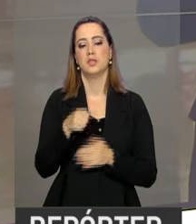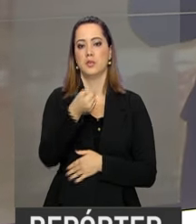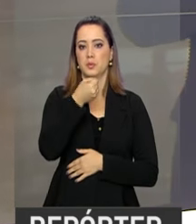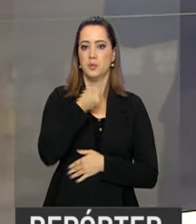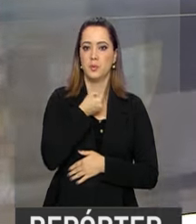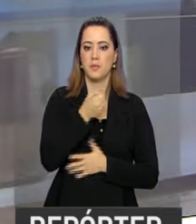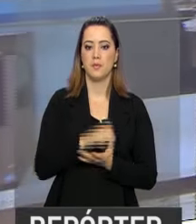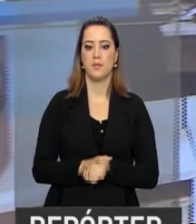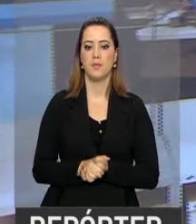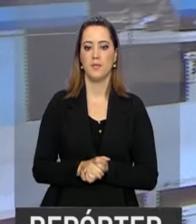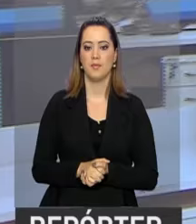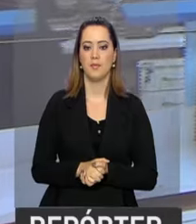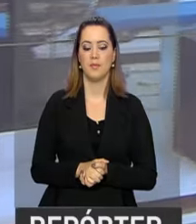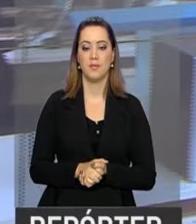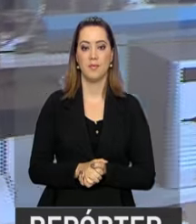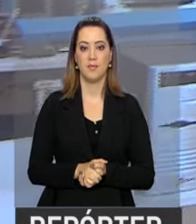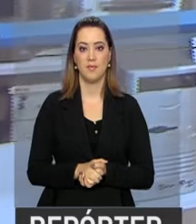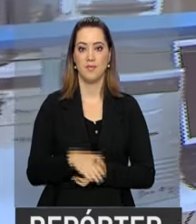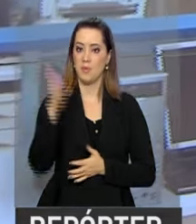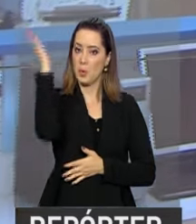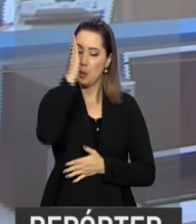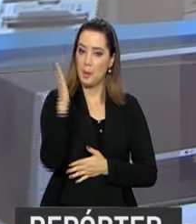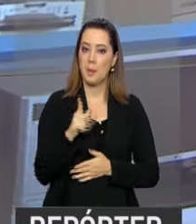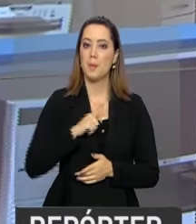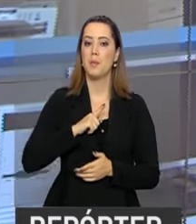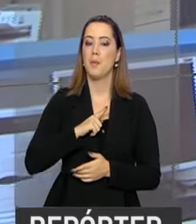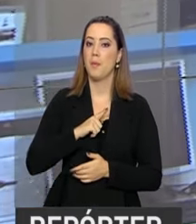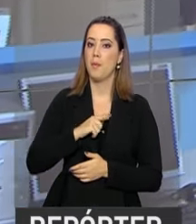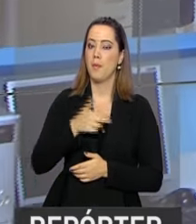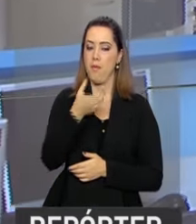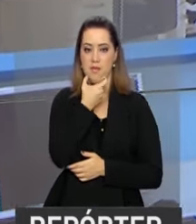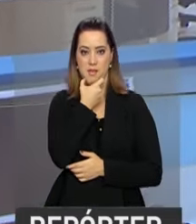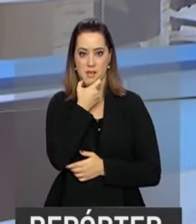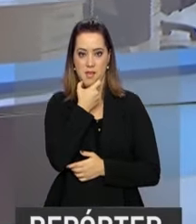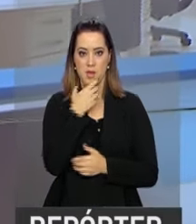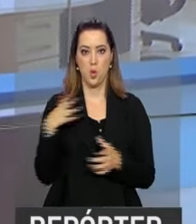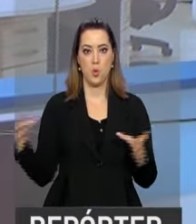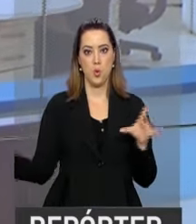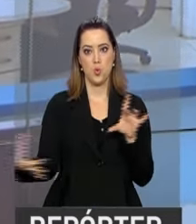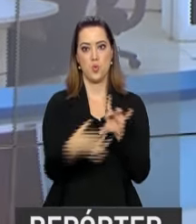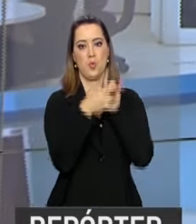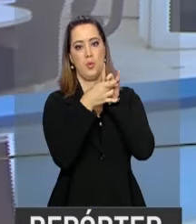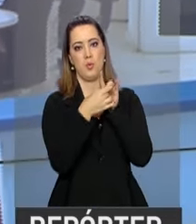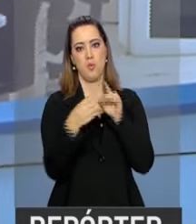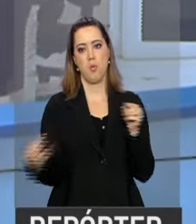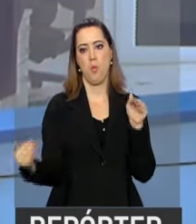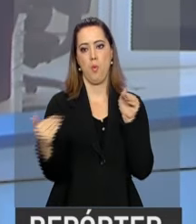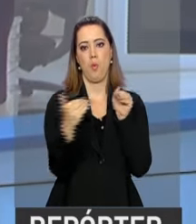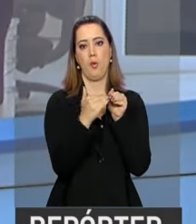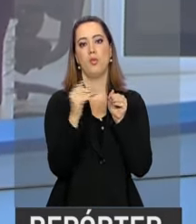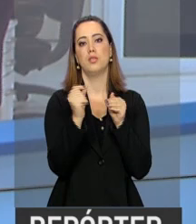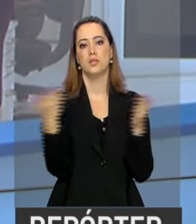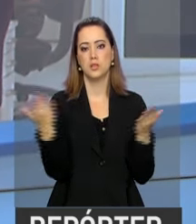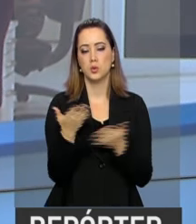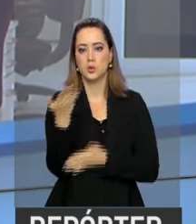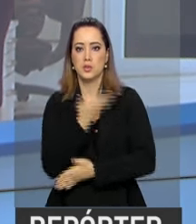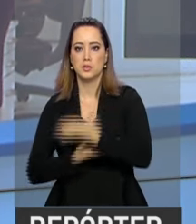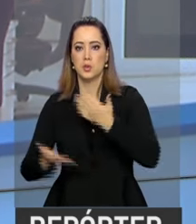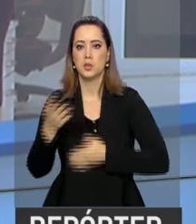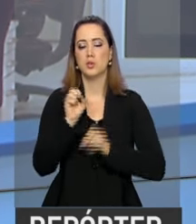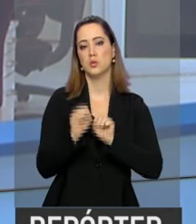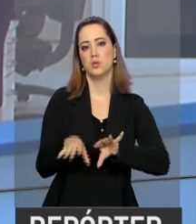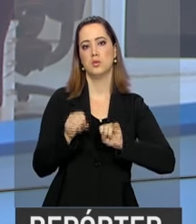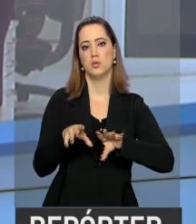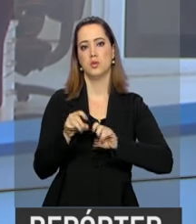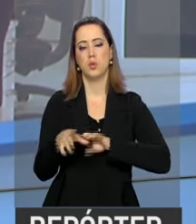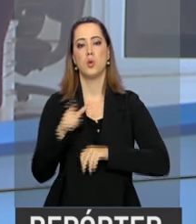NBR. Brasil e Reino Unido assinam acordo e ampliam parceria em educação. Os dois países vão